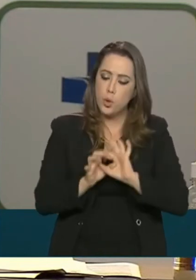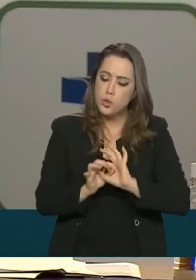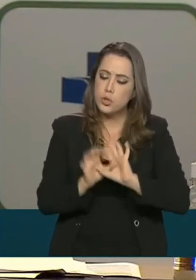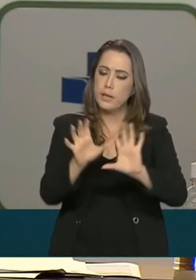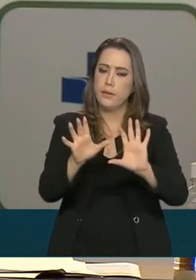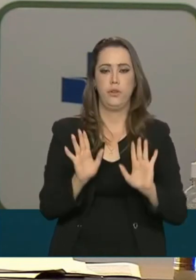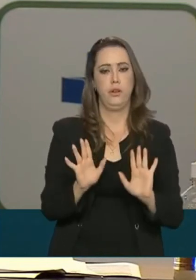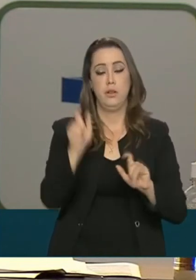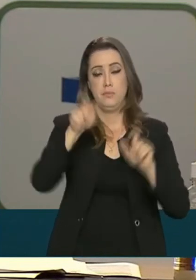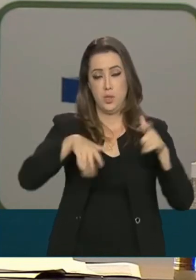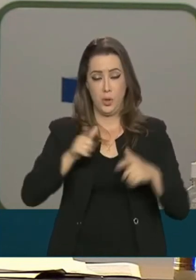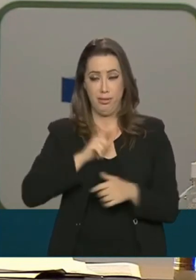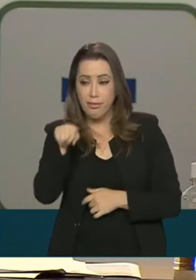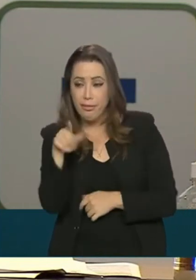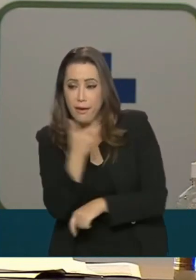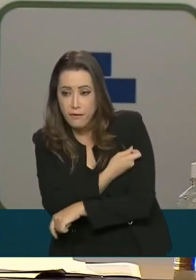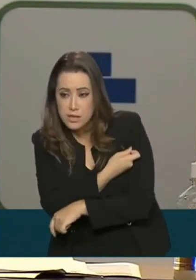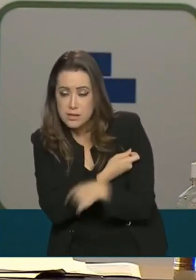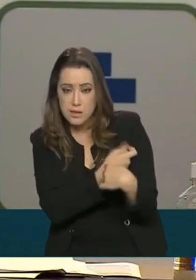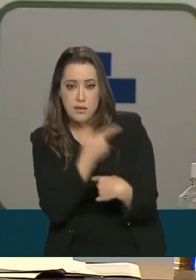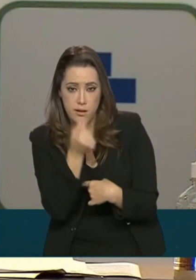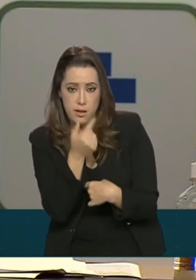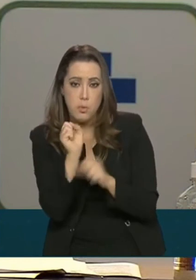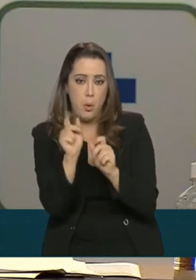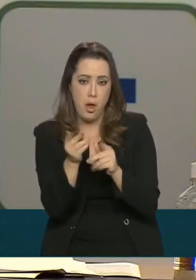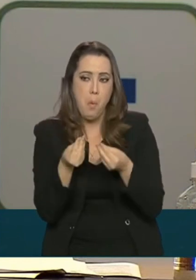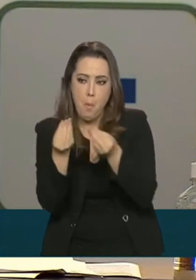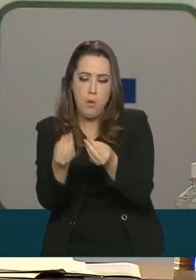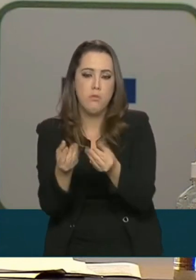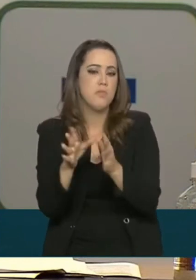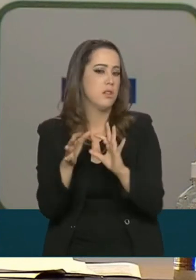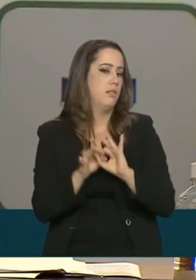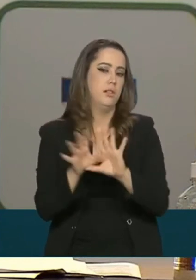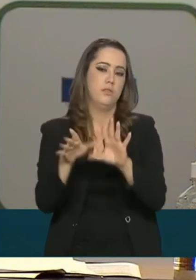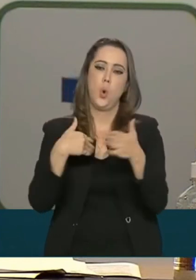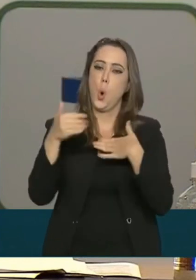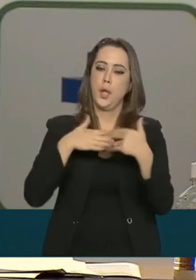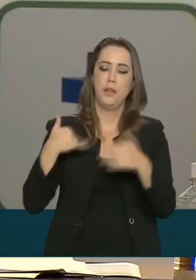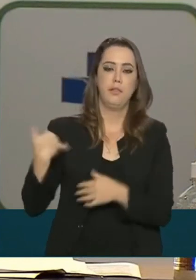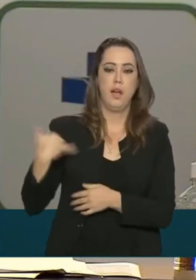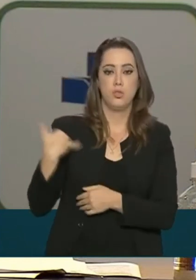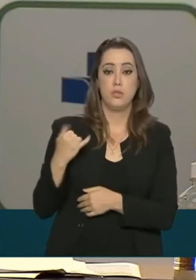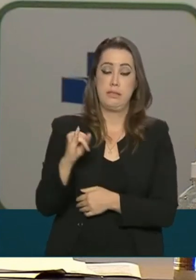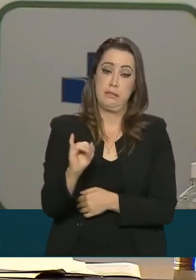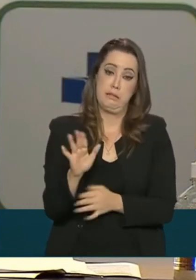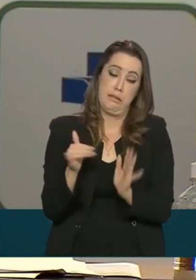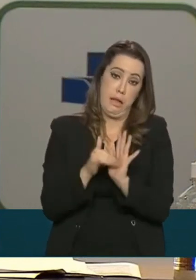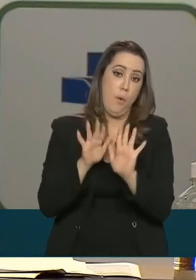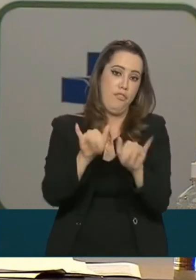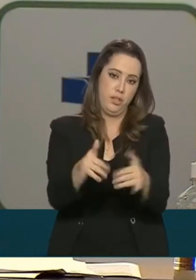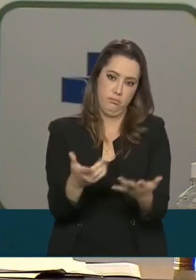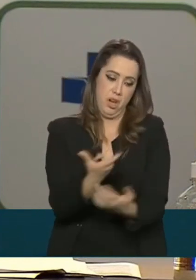que a vacinação seja para toda a população enquanto durarem o estoque. A cobertura